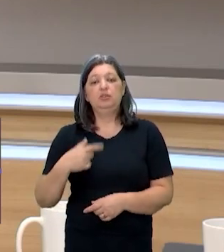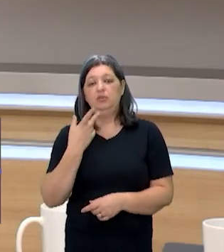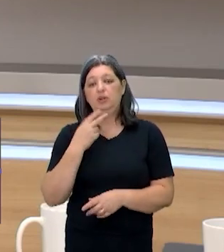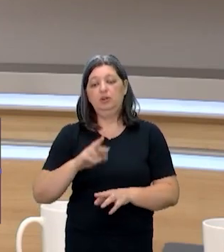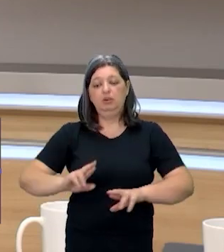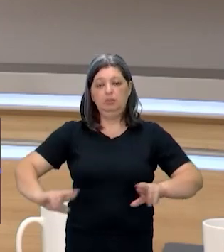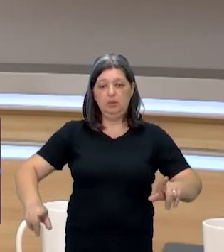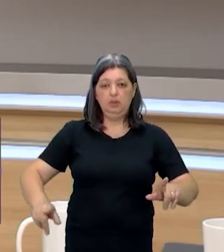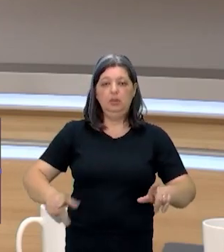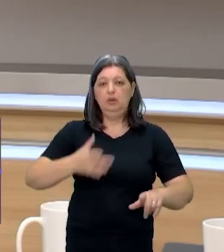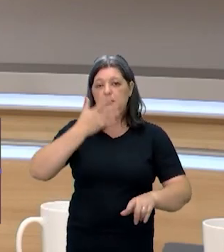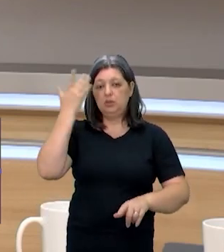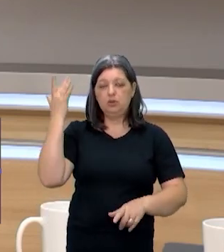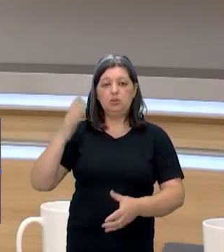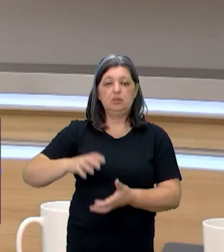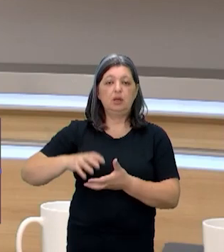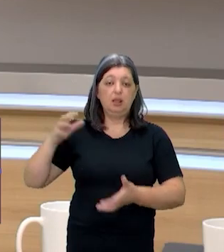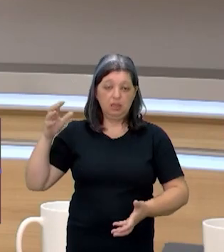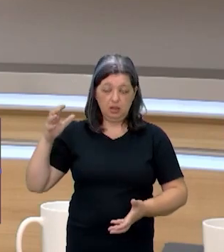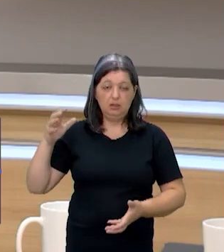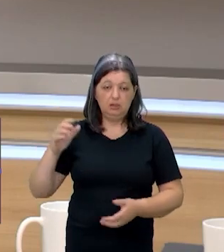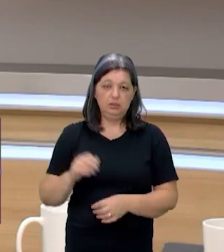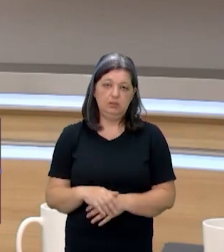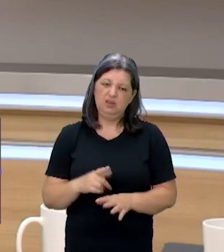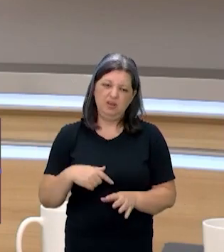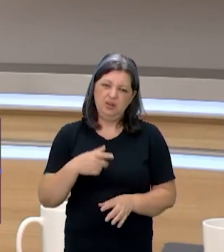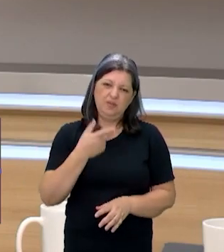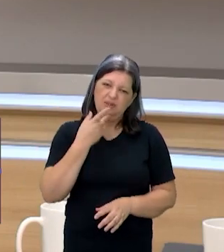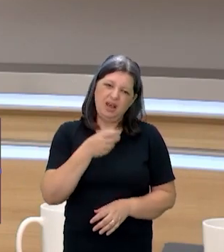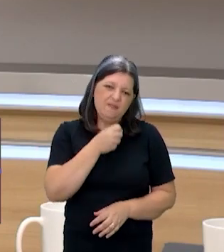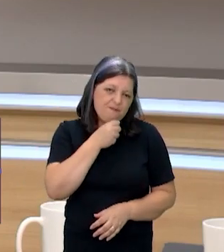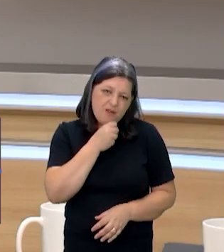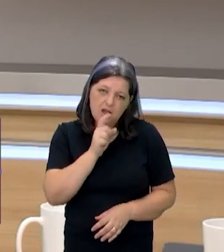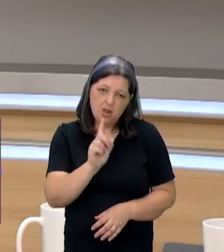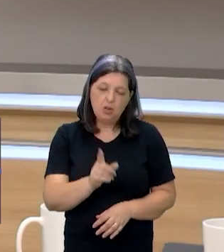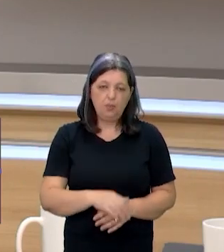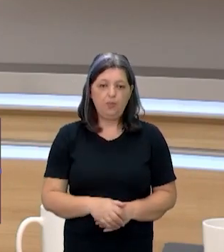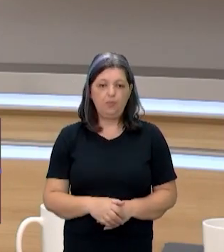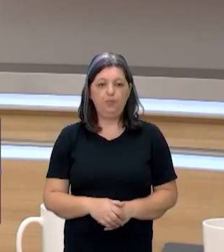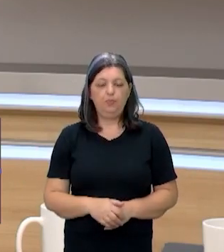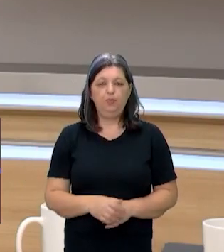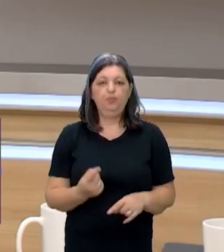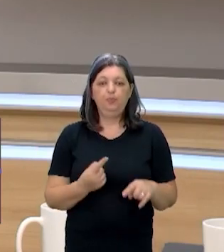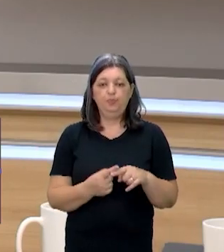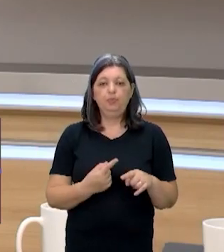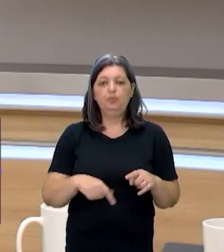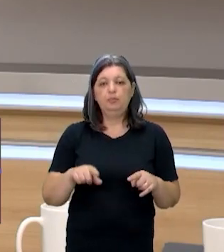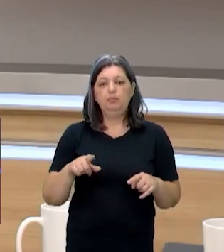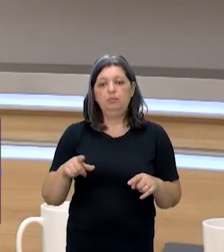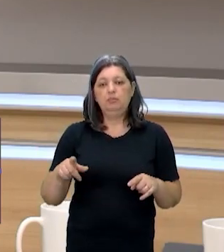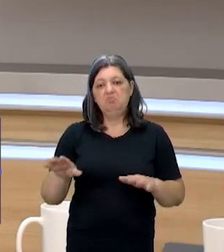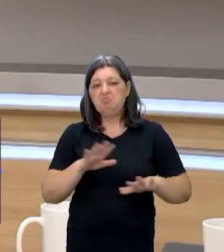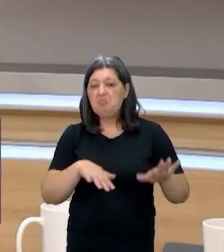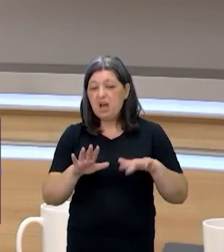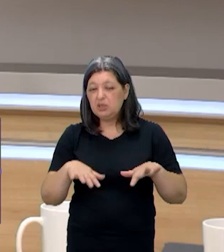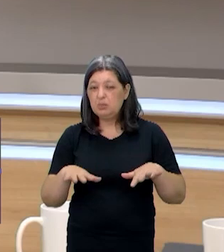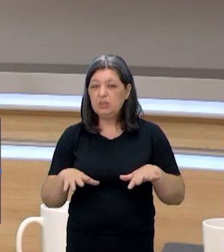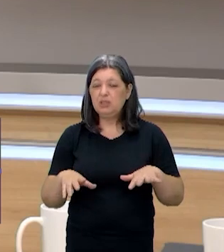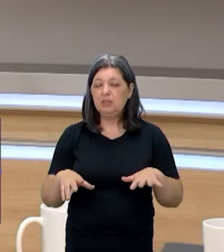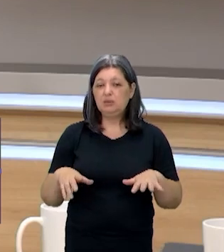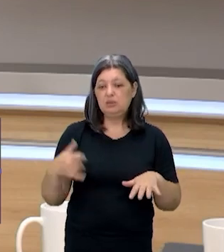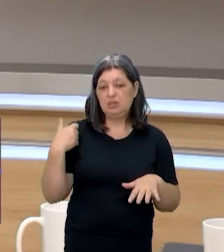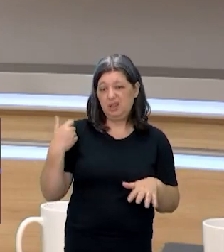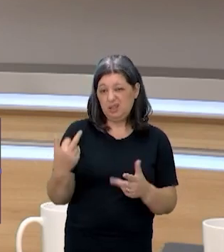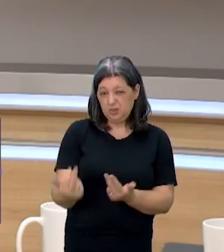com o pessoal mais adulto, o pessoal de um pouco mais de idade, não vou falar velho, um pouquinho mais de idade, né? E quem tem a nossa faixa etária, a